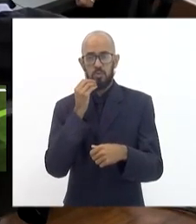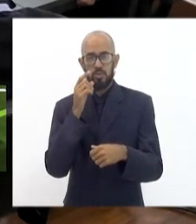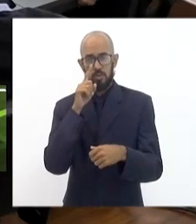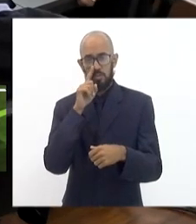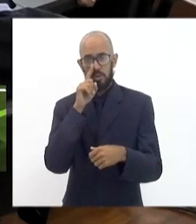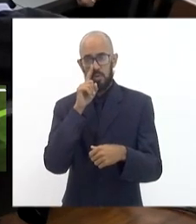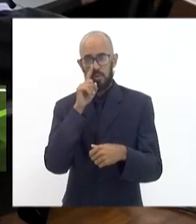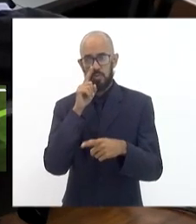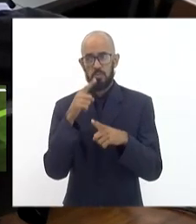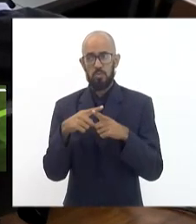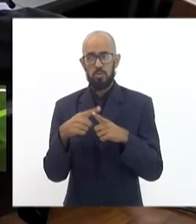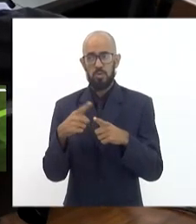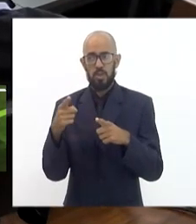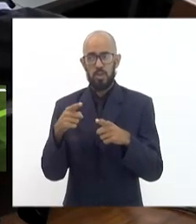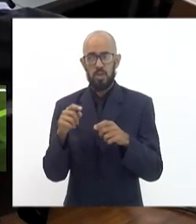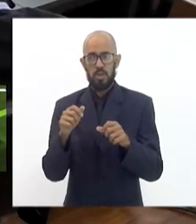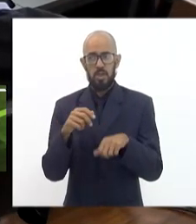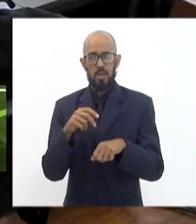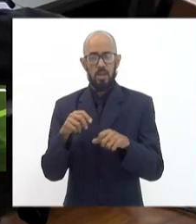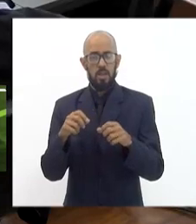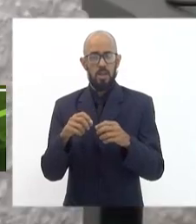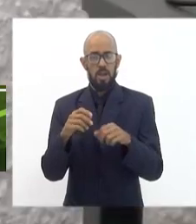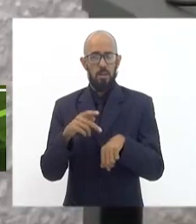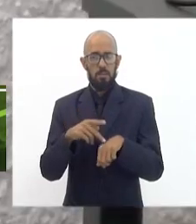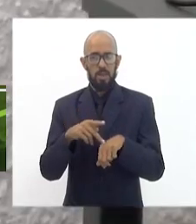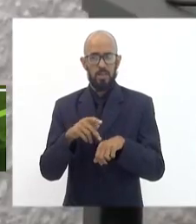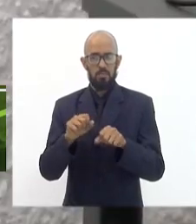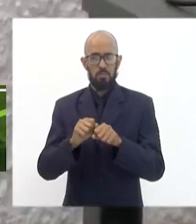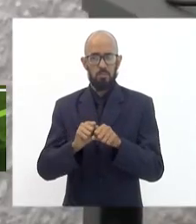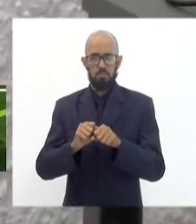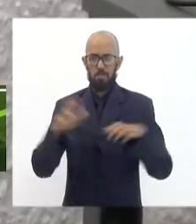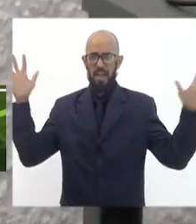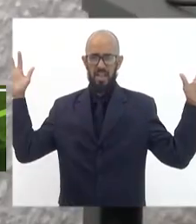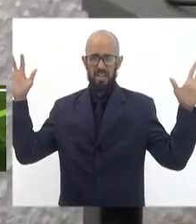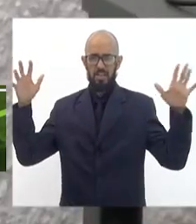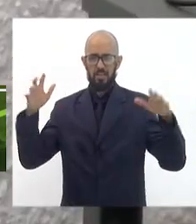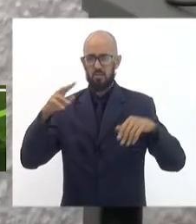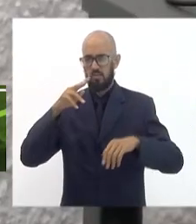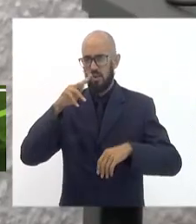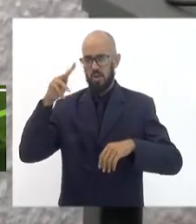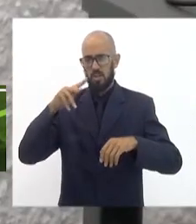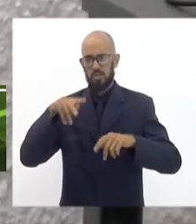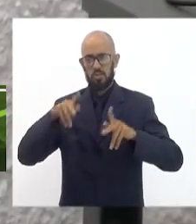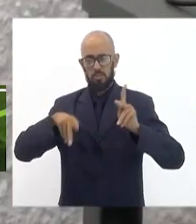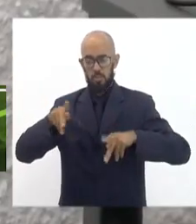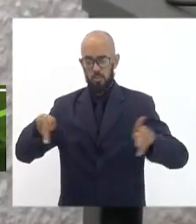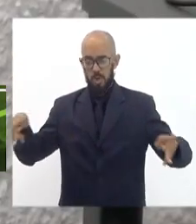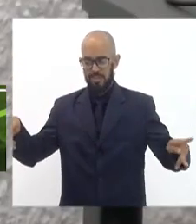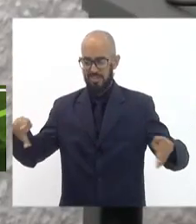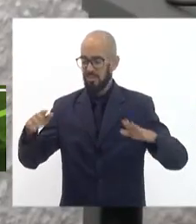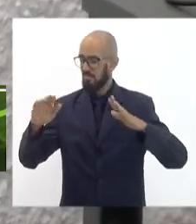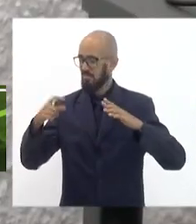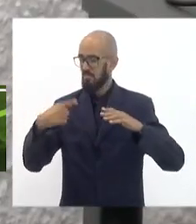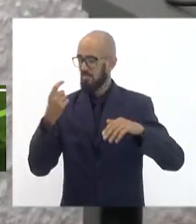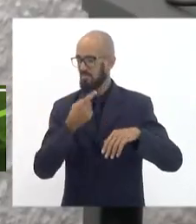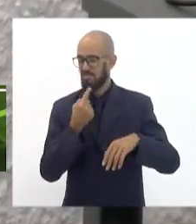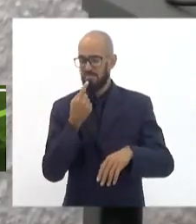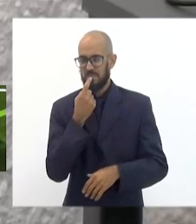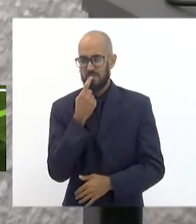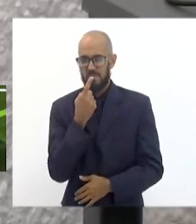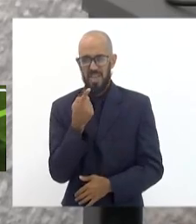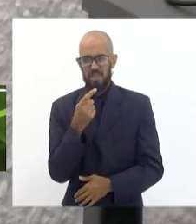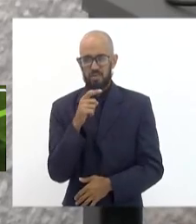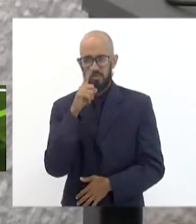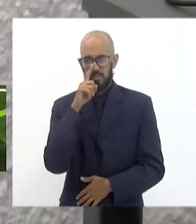porque esse pedaços de pedra podiam voar em uma densidade população muito grande e uma outra intervenção